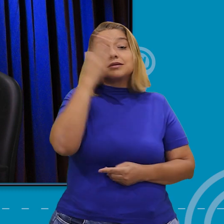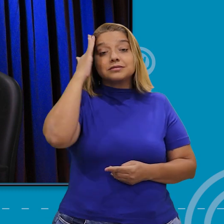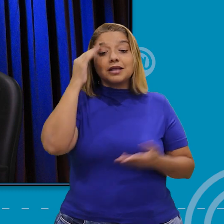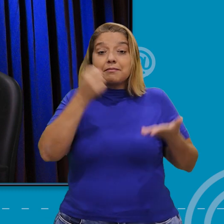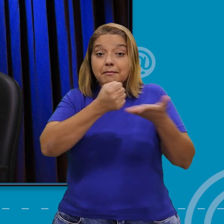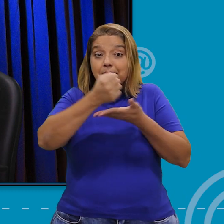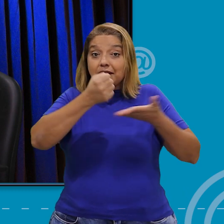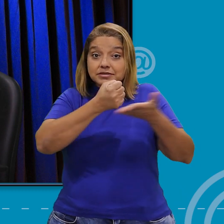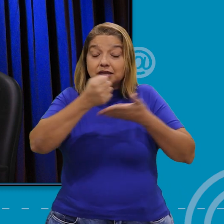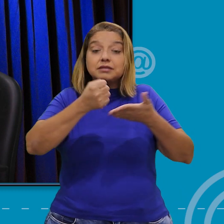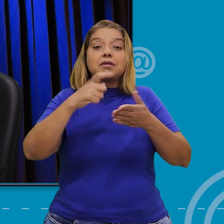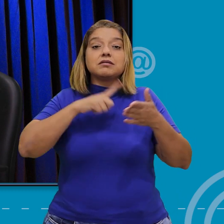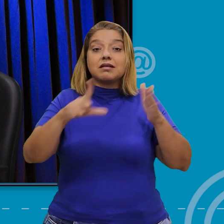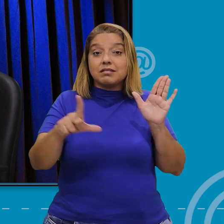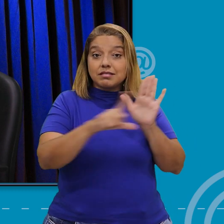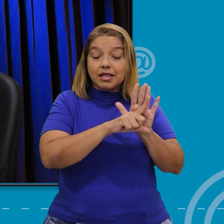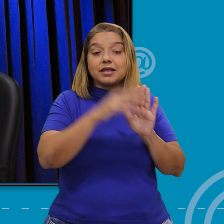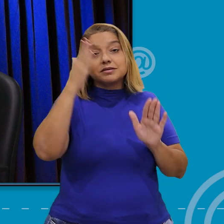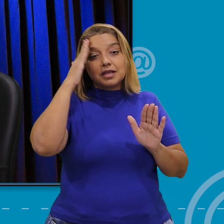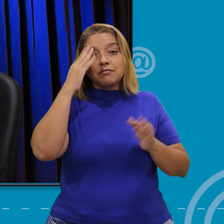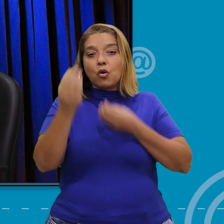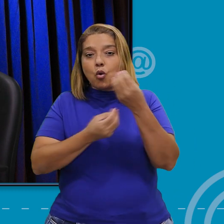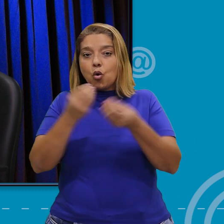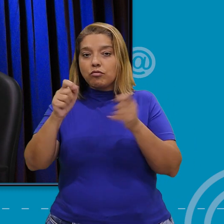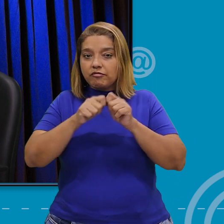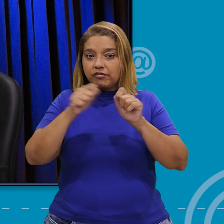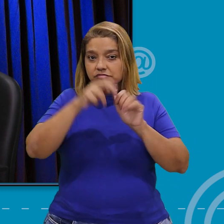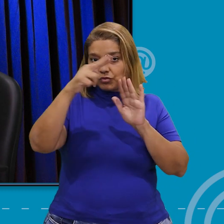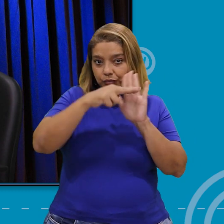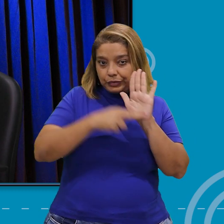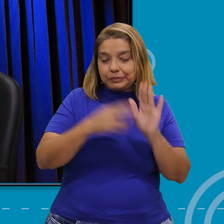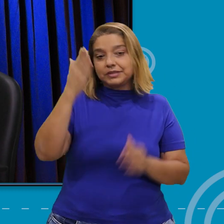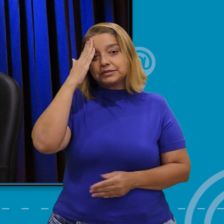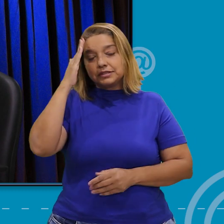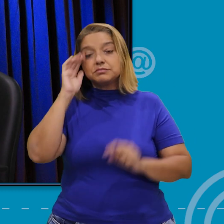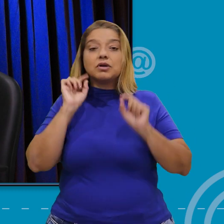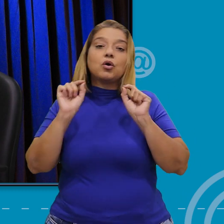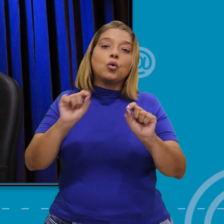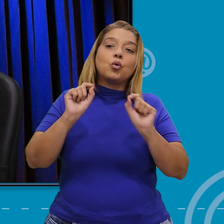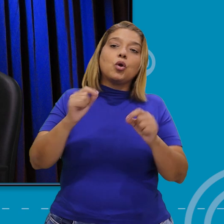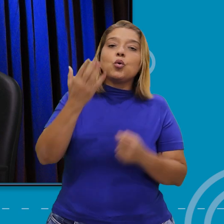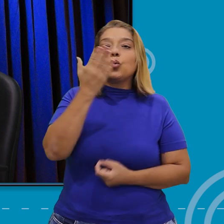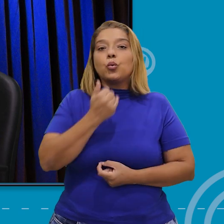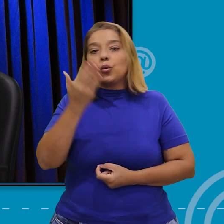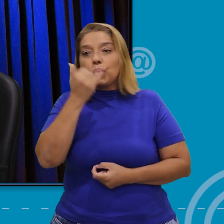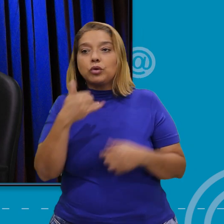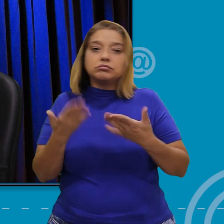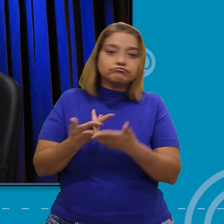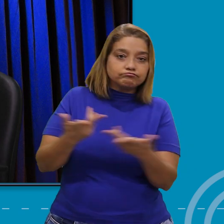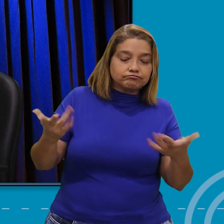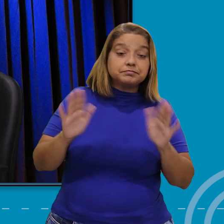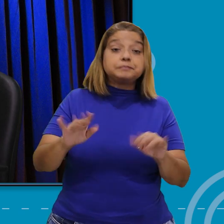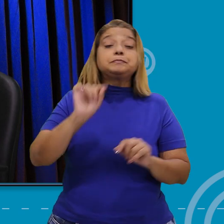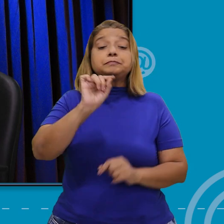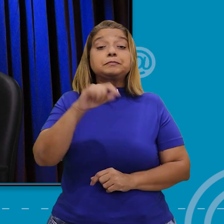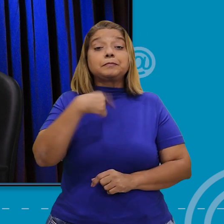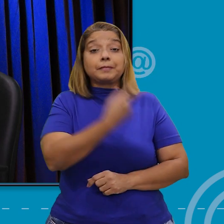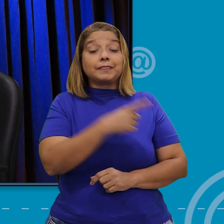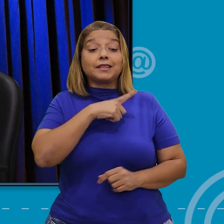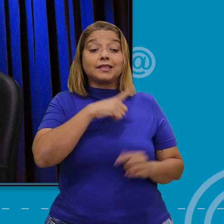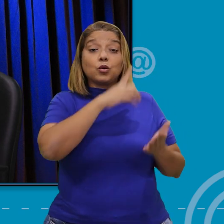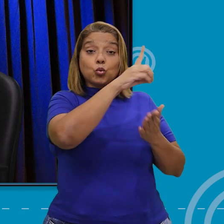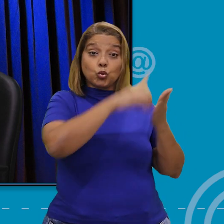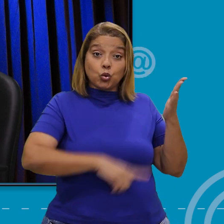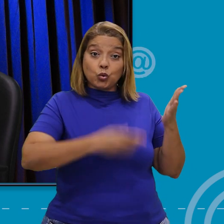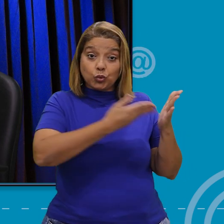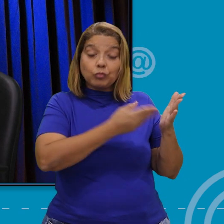né, legais para a formulação dessa normativa, da mesma forma que o Guia Alimentar para Crianças Menores de 2 anos. E traz para nós,